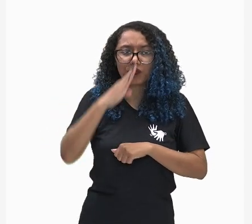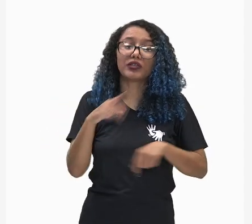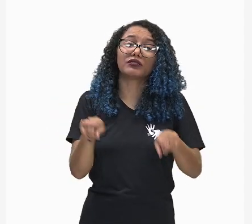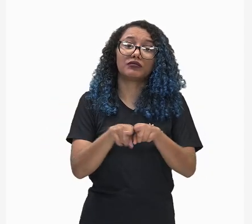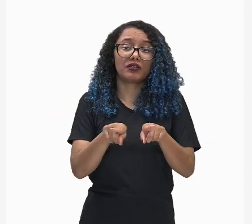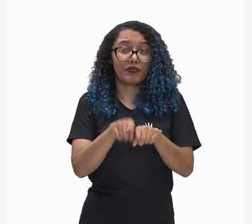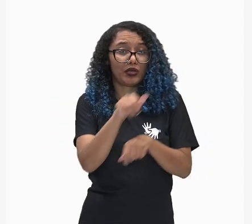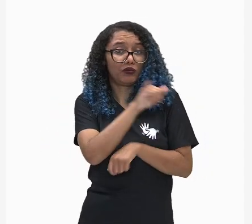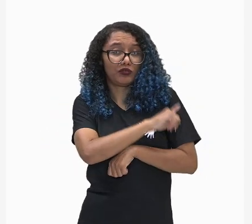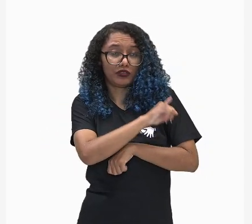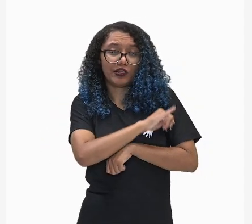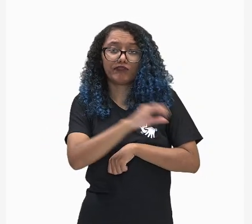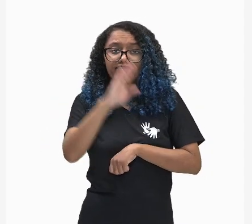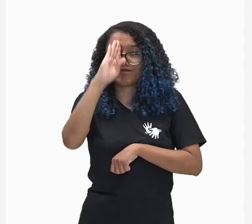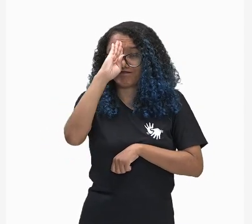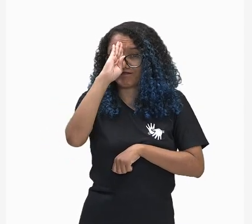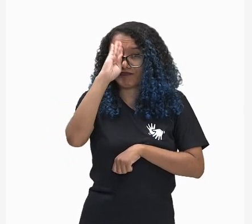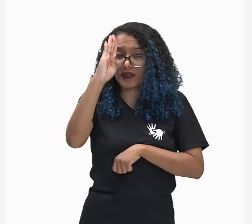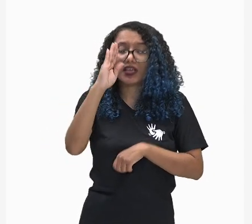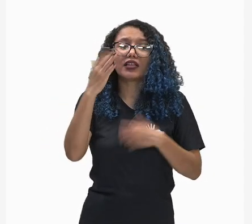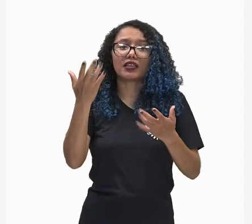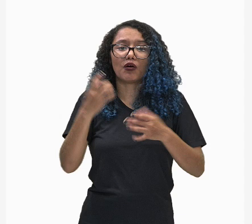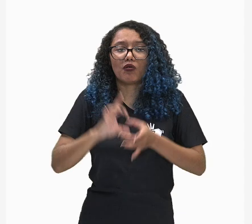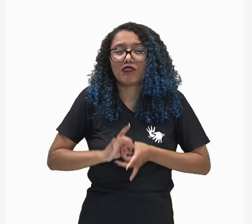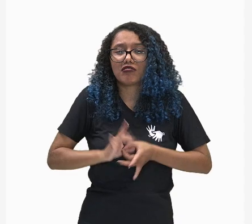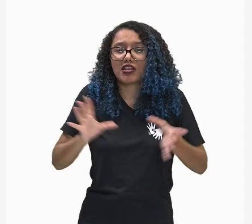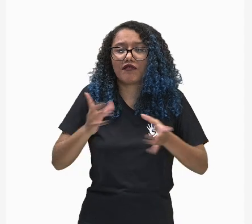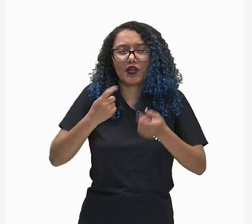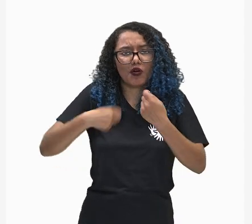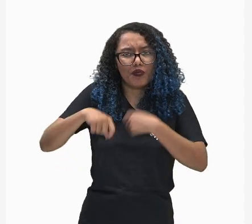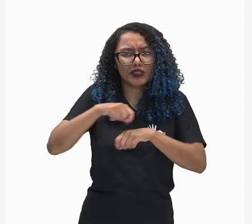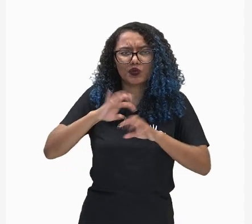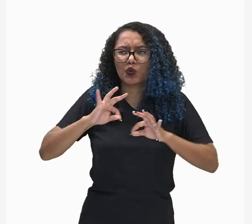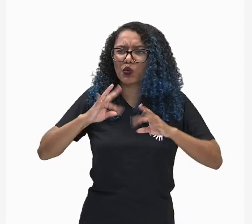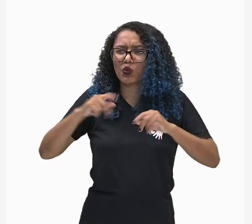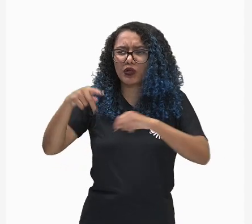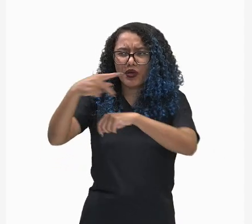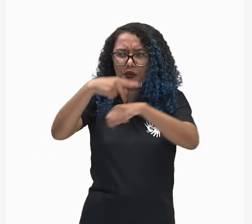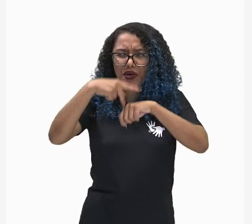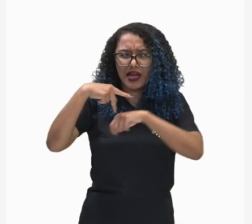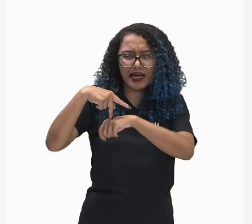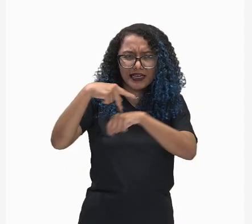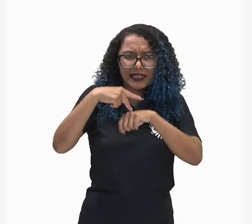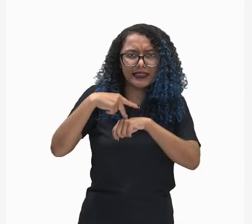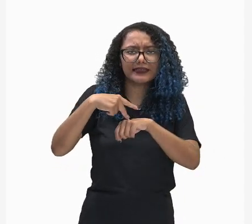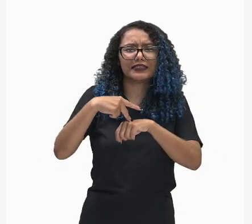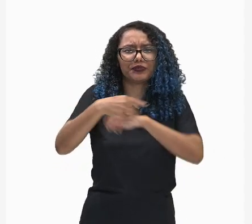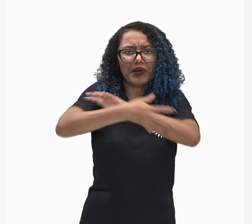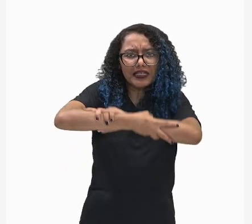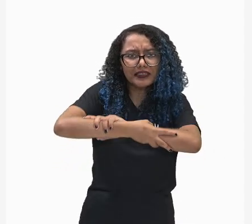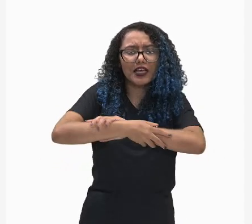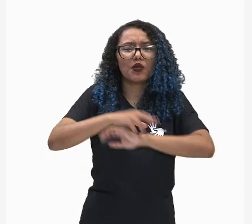Janeiro, principalmente. Com a abertura dos portos, todas as nações amigas de Portugal puderam